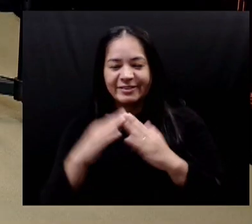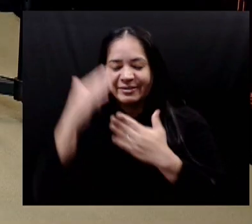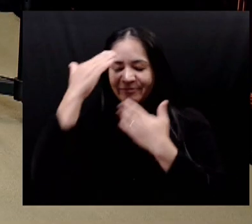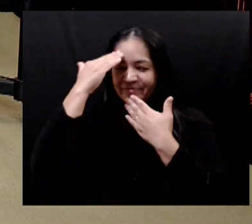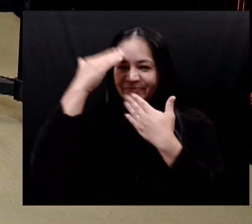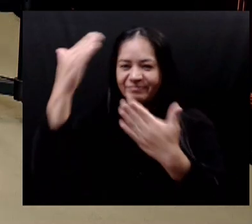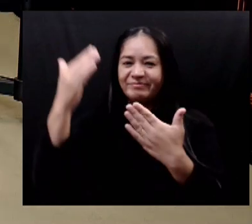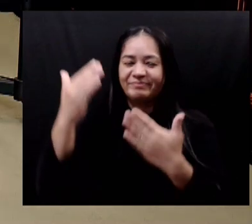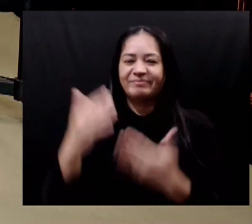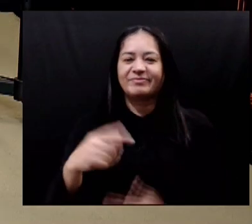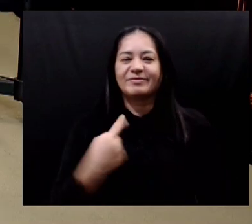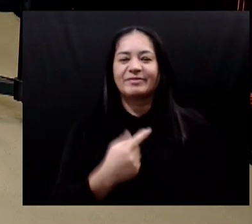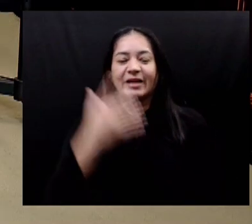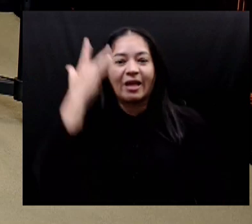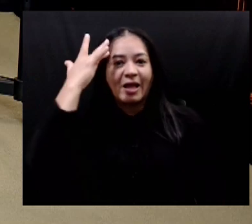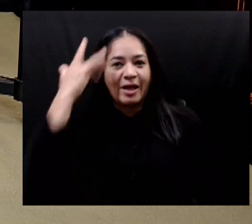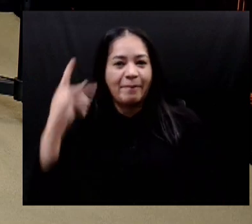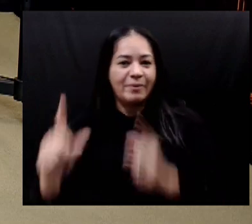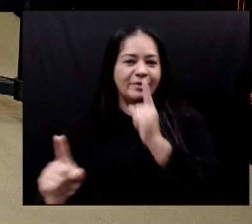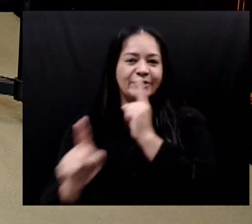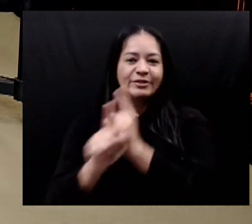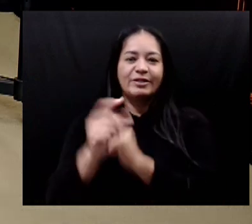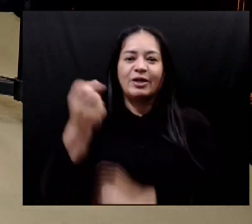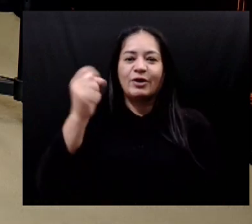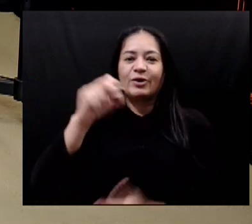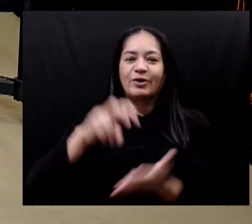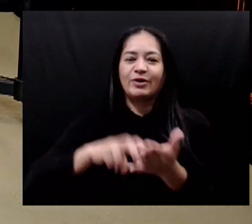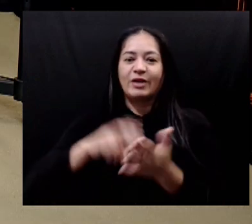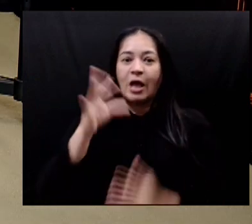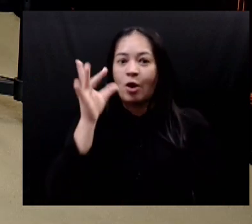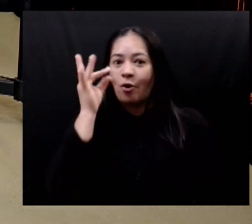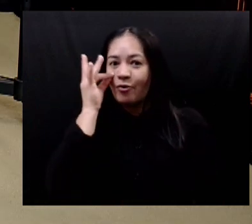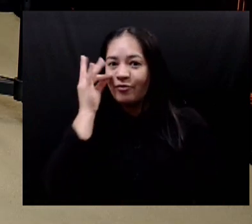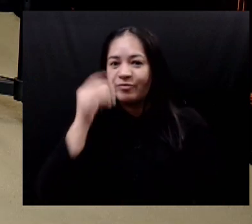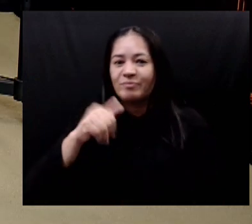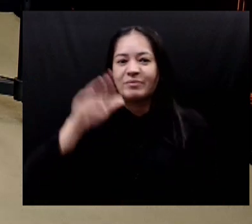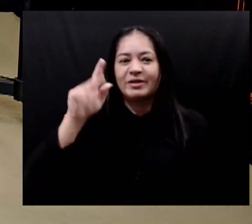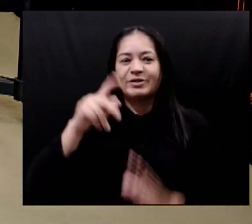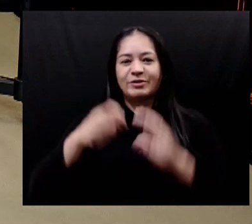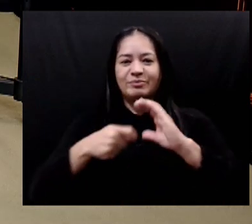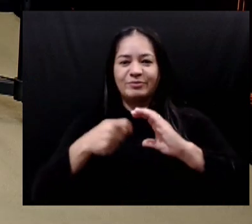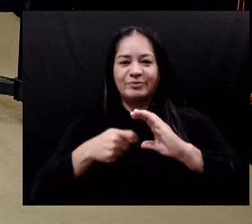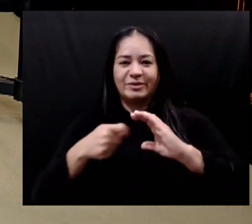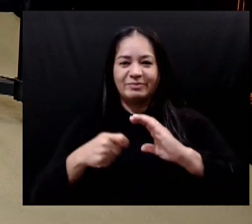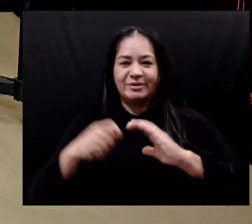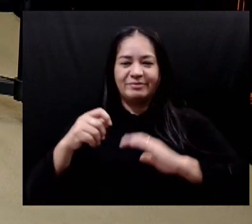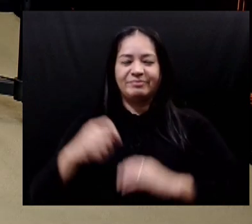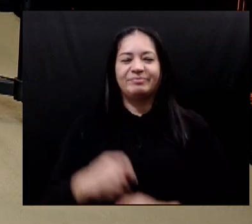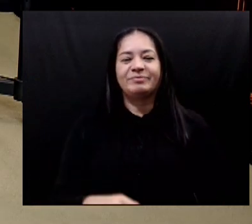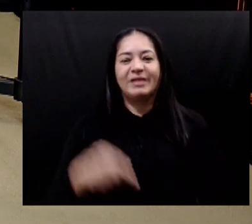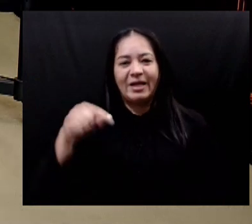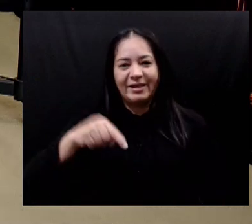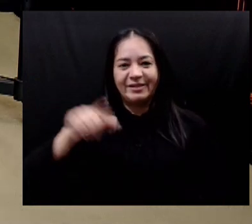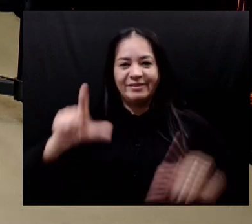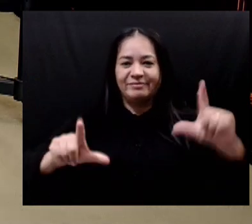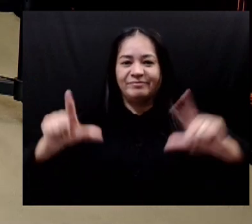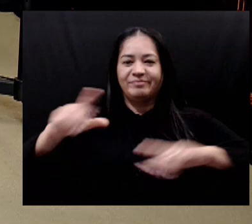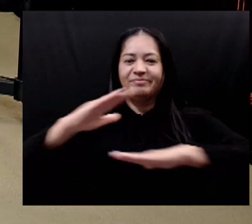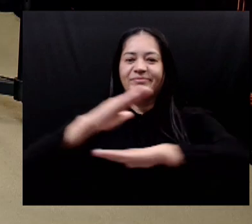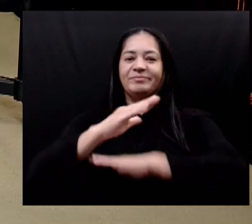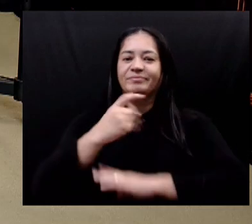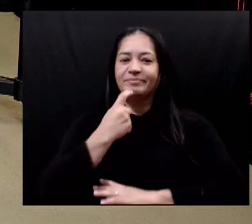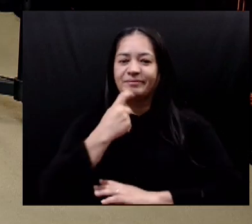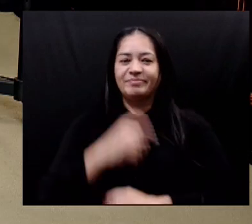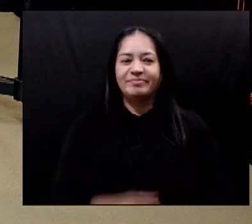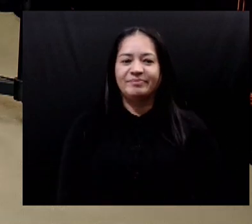vê amanhã, a partir das 8 da manhã, ao vivo, com mais uma edição do nosso Estúdio Câmara, aqui pela TV Câmara Campinas.